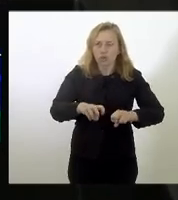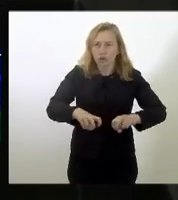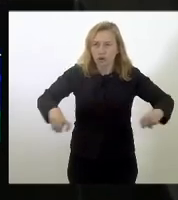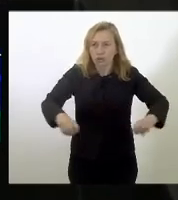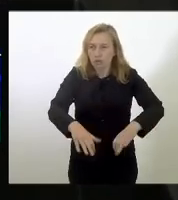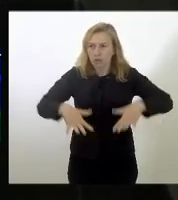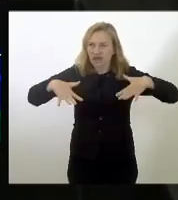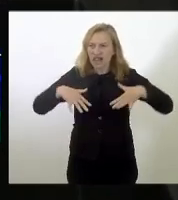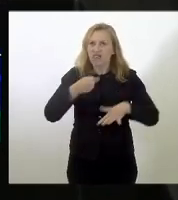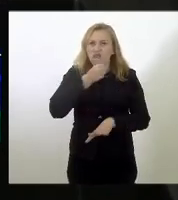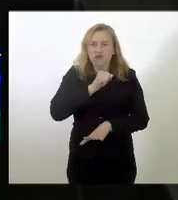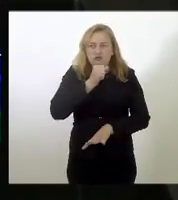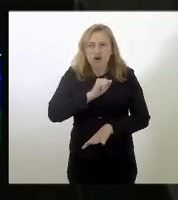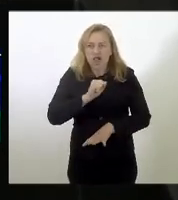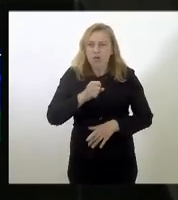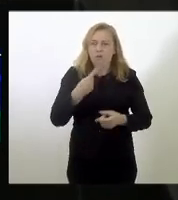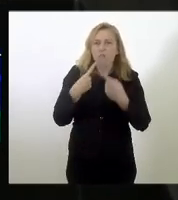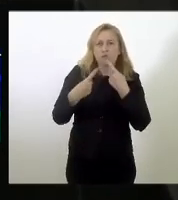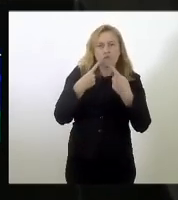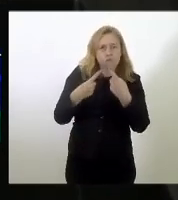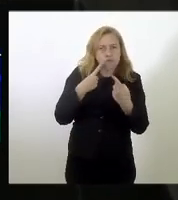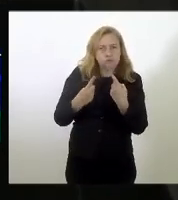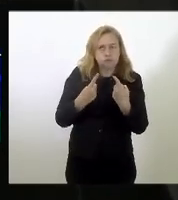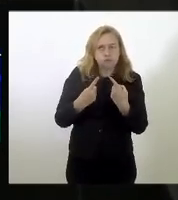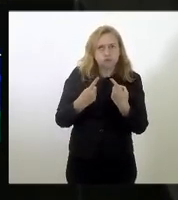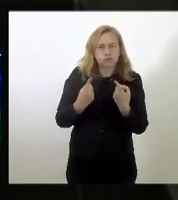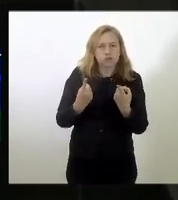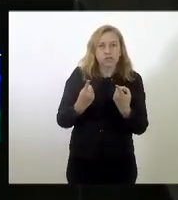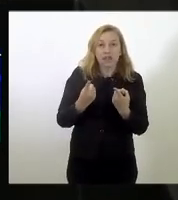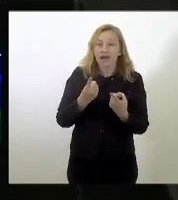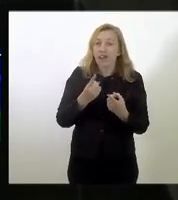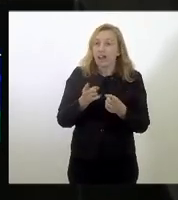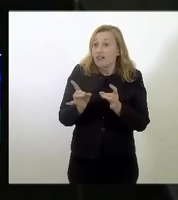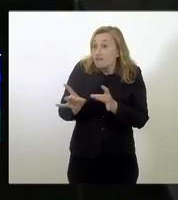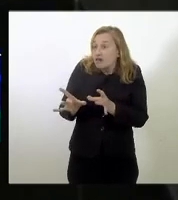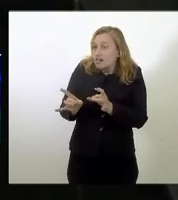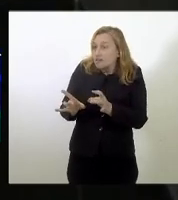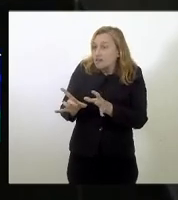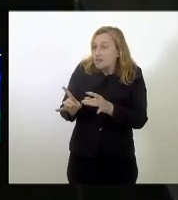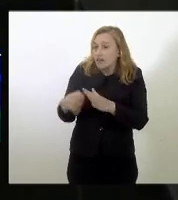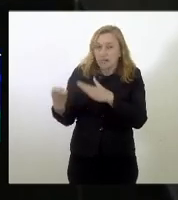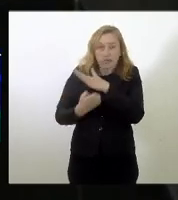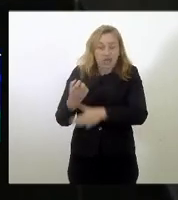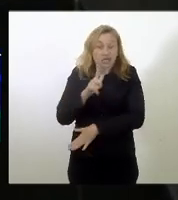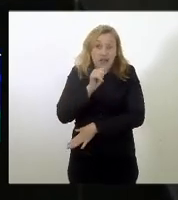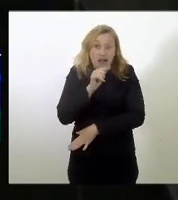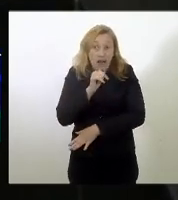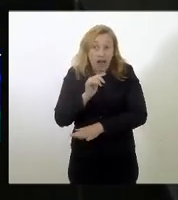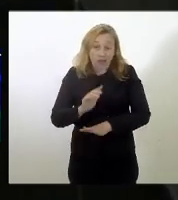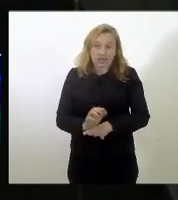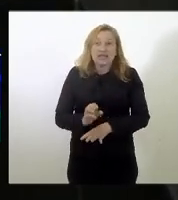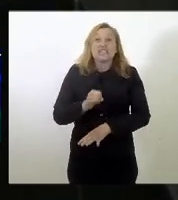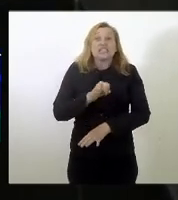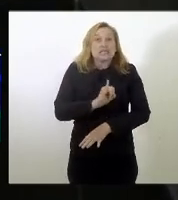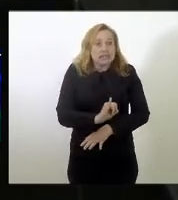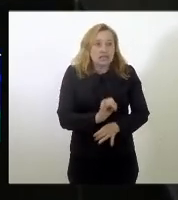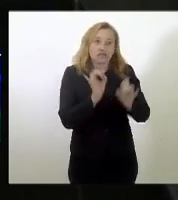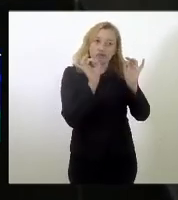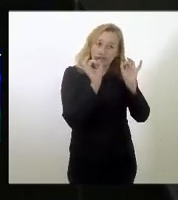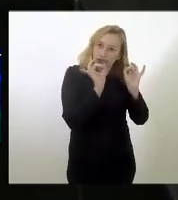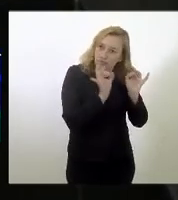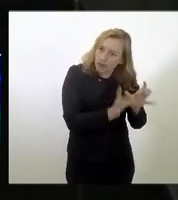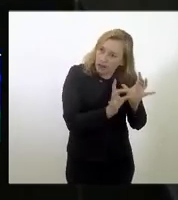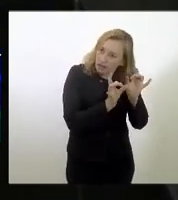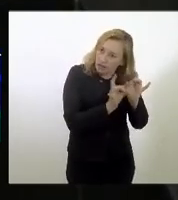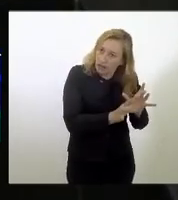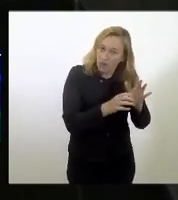Barbosa Lima Sobrinho, brigando para que a SEDAI não fosse privatizada. Se a SEDAI foi privatizada e